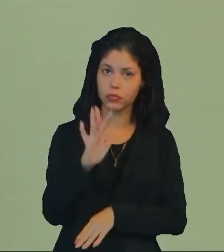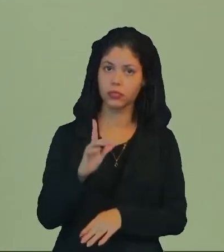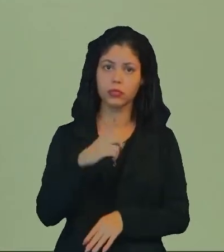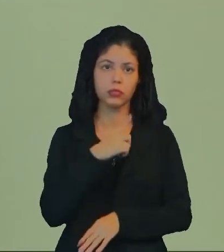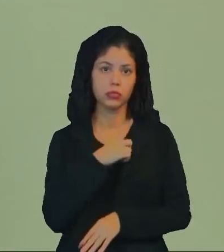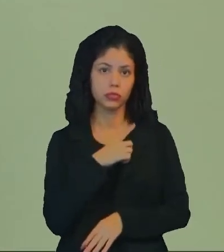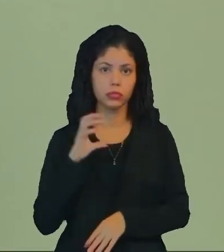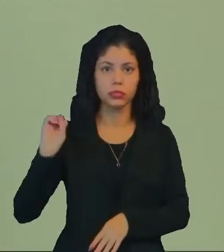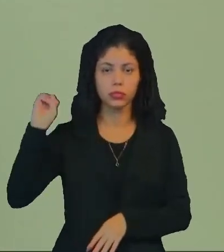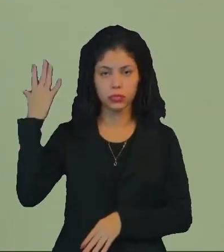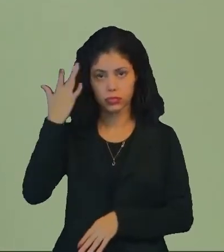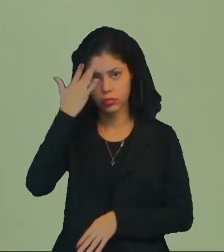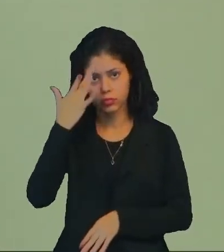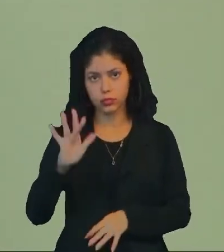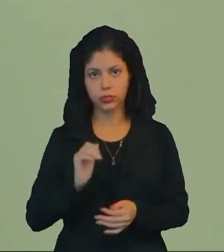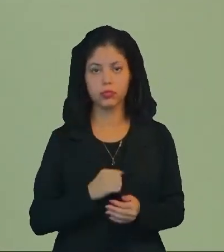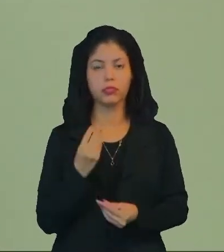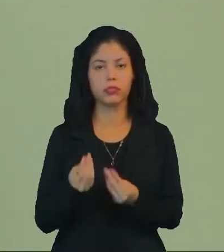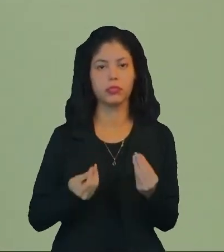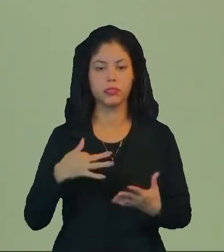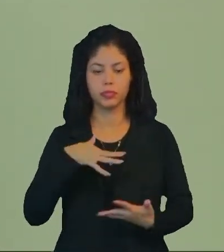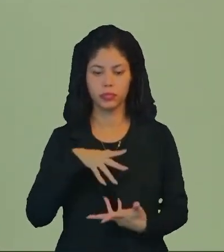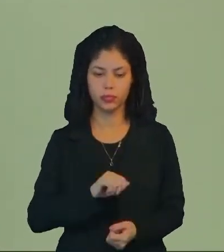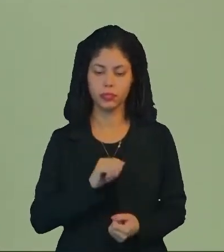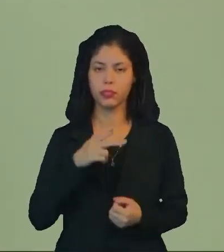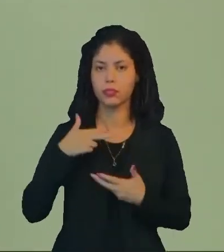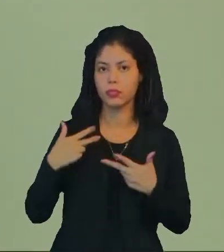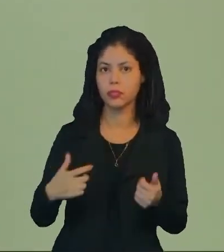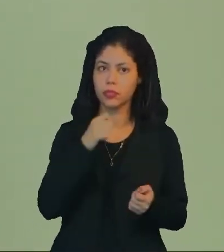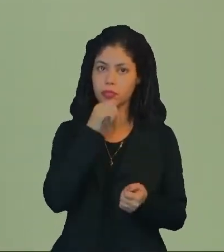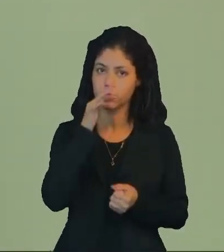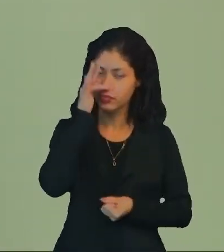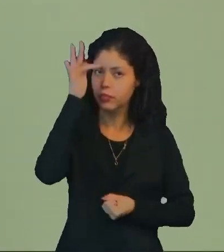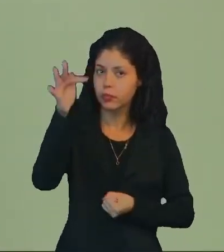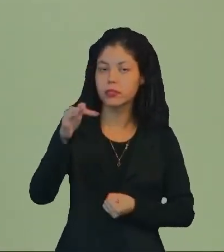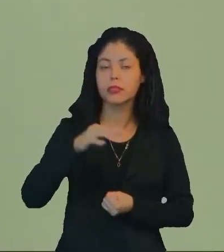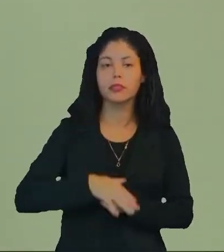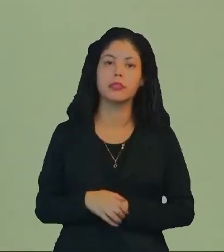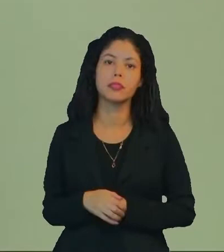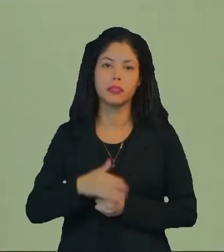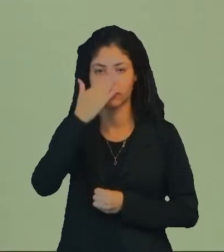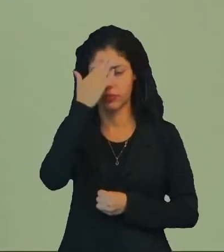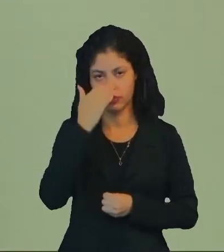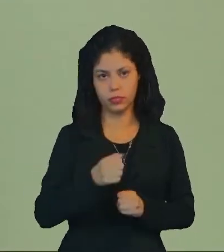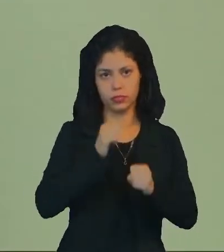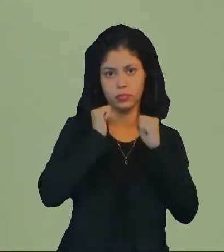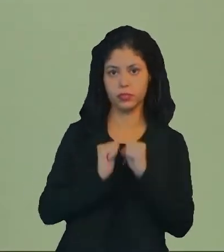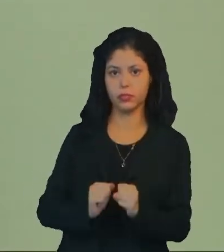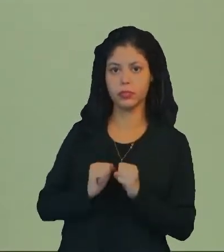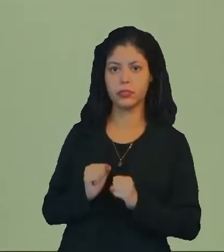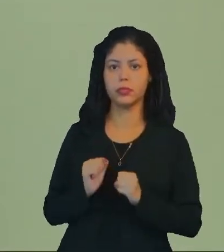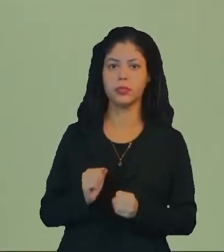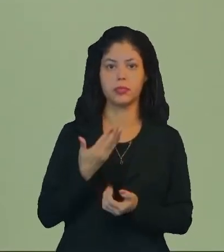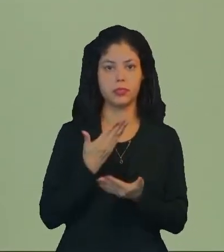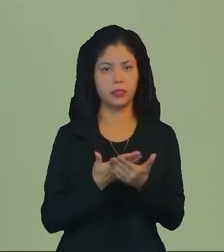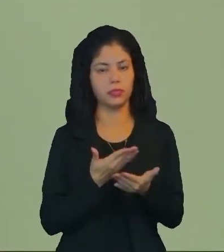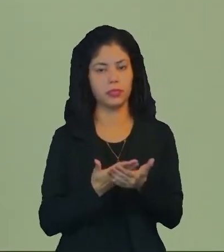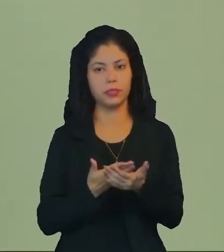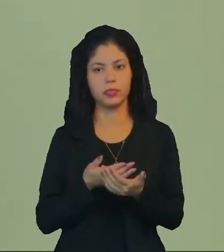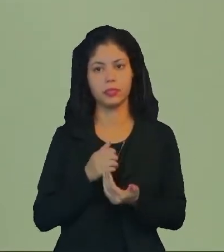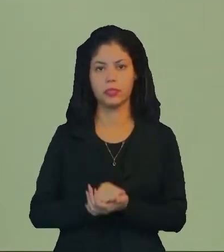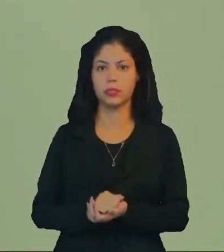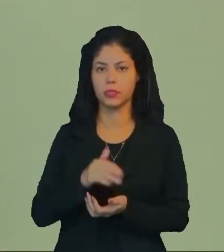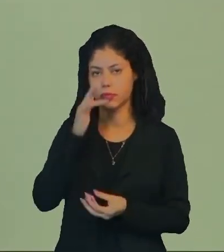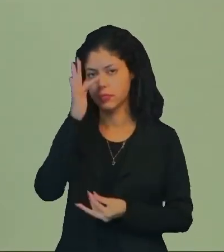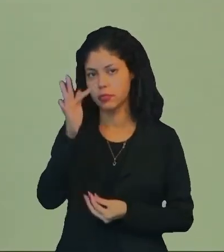isso realmente ocorre no nosso planeta, né? São coisas ainda que para o futuro, quem sabe, ainda poderiam ser estudadas, né? E isso